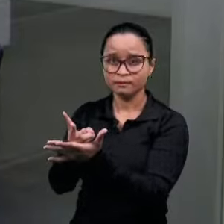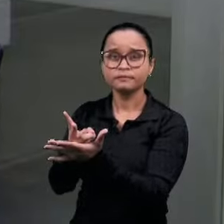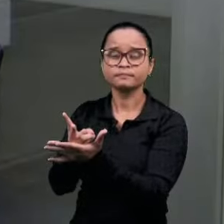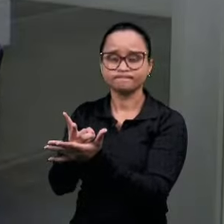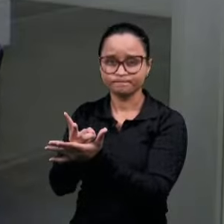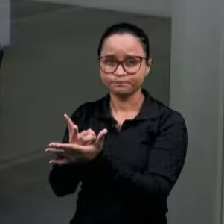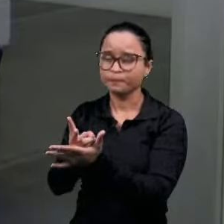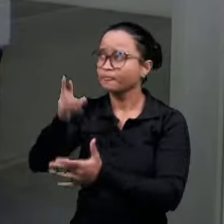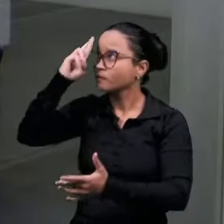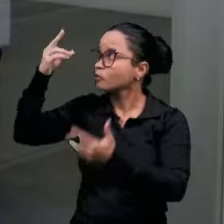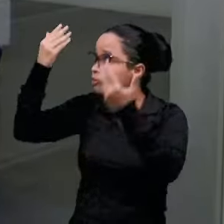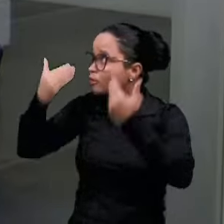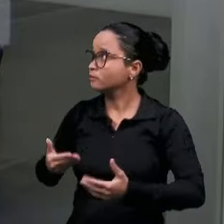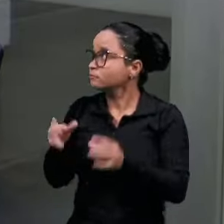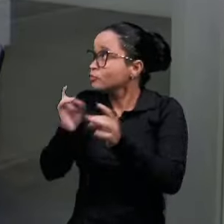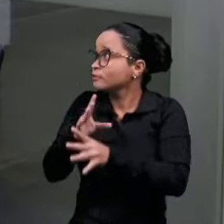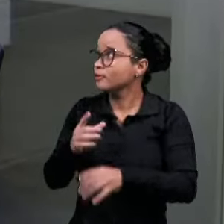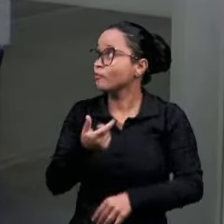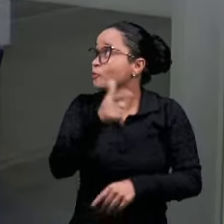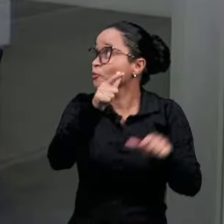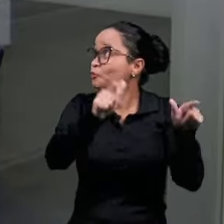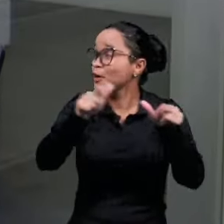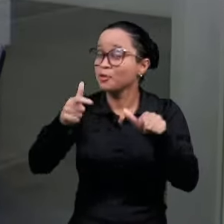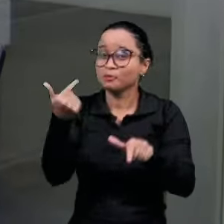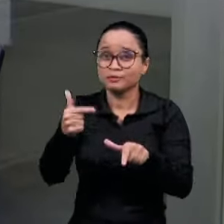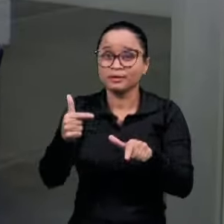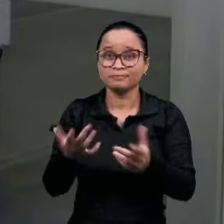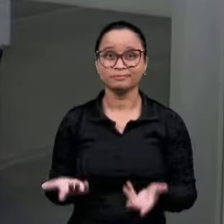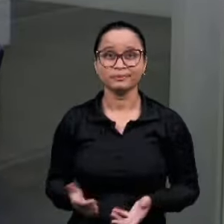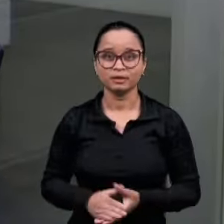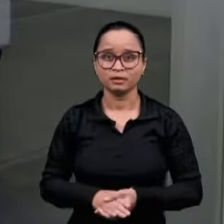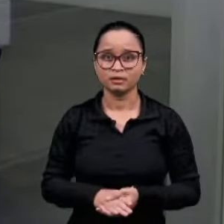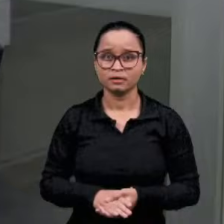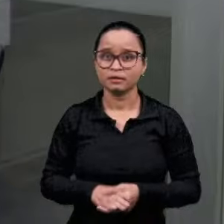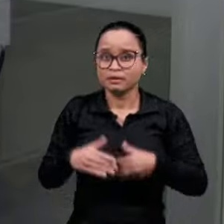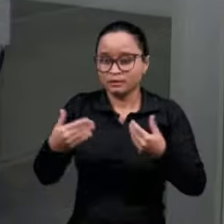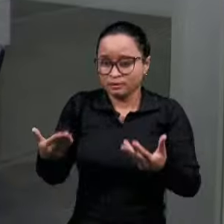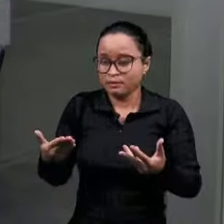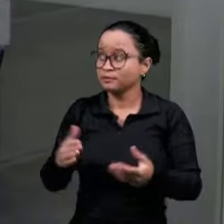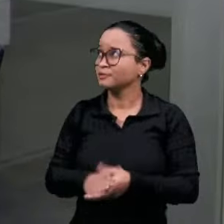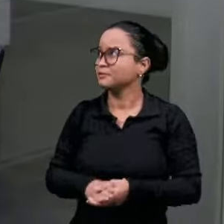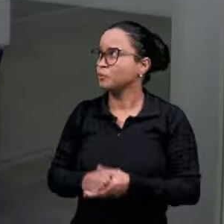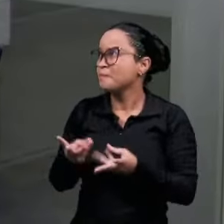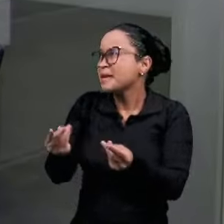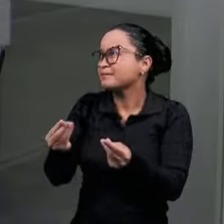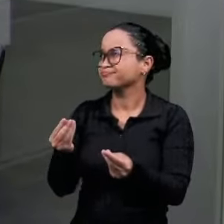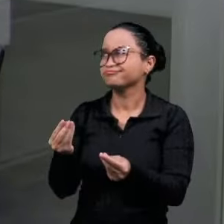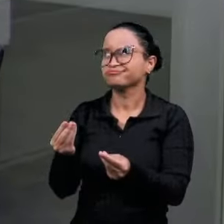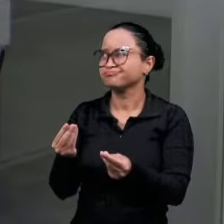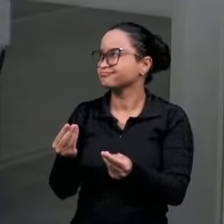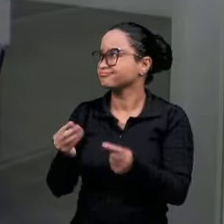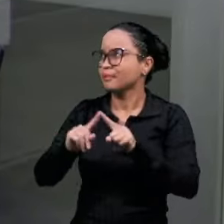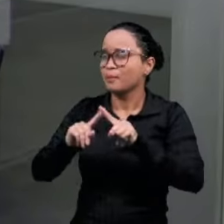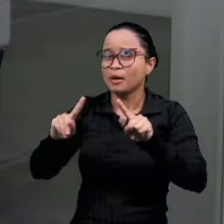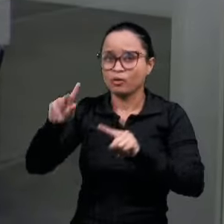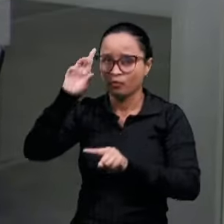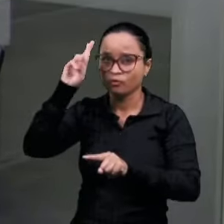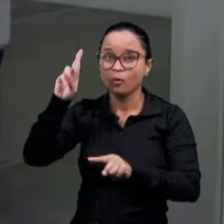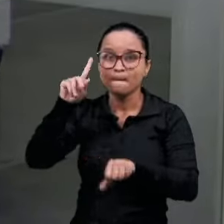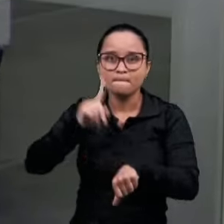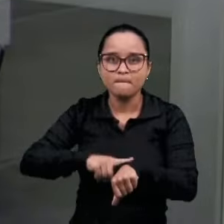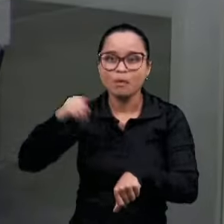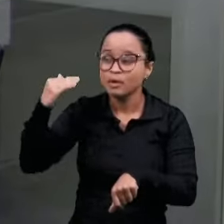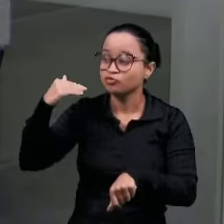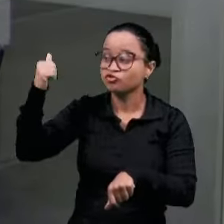eis-me aqui, porque eu não tenho outro lugar. Se o Senhor disse ministério, então eu vou. Agora a condição eu não tenho. Mas Ele, quando nos chama, Ele